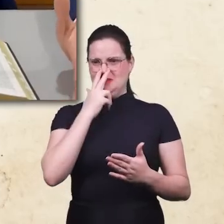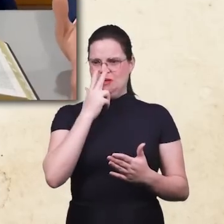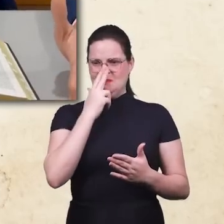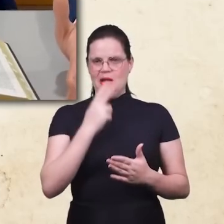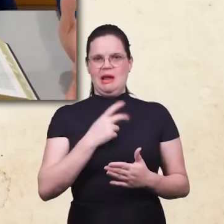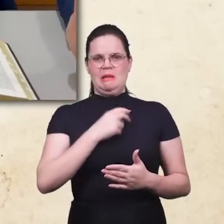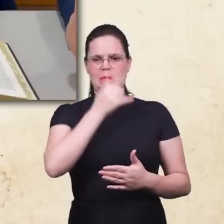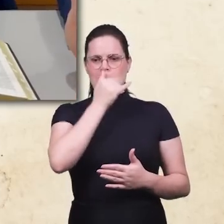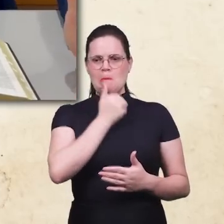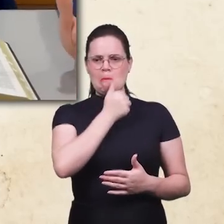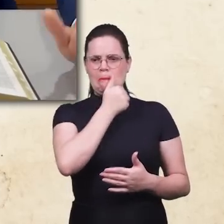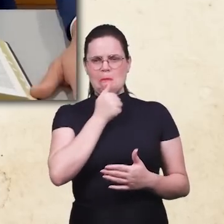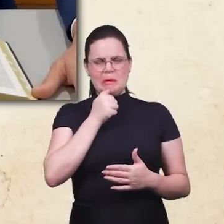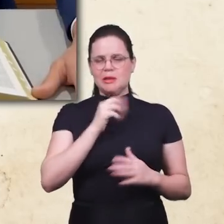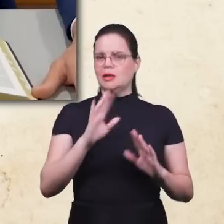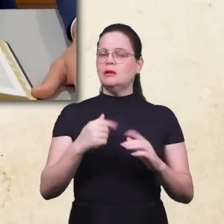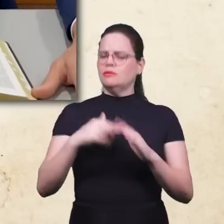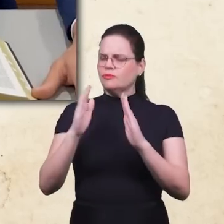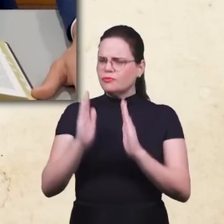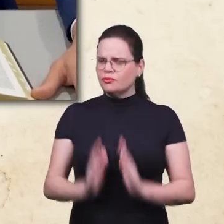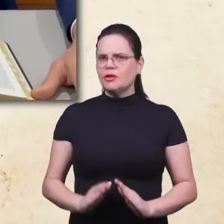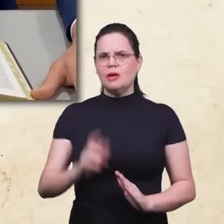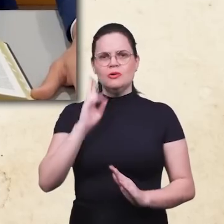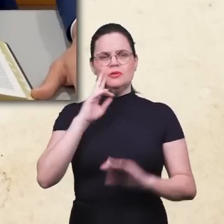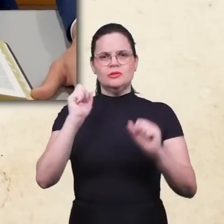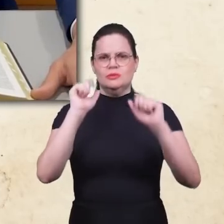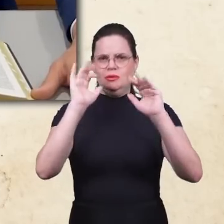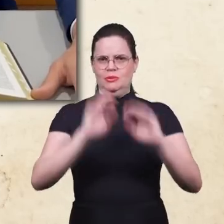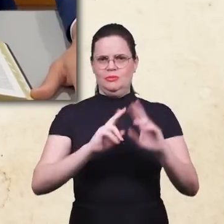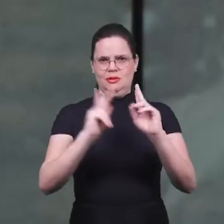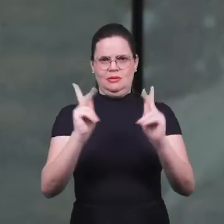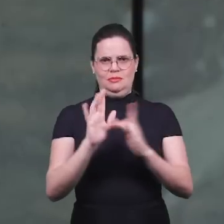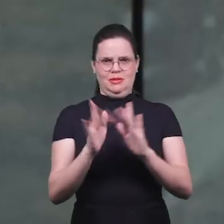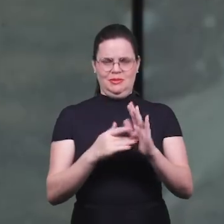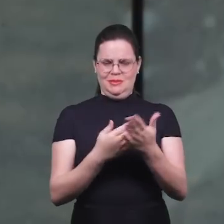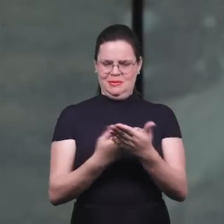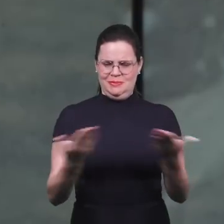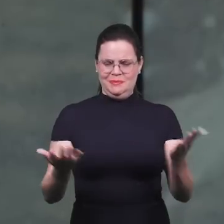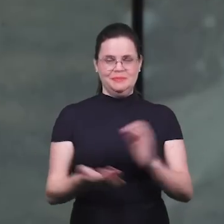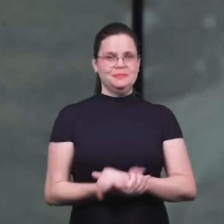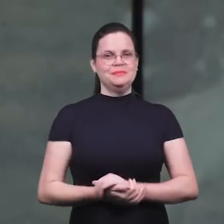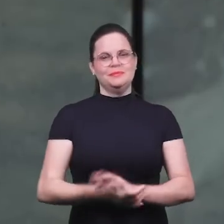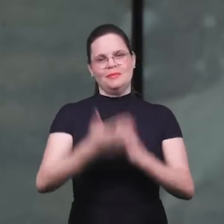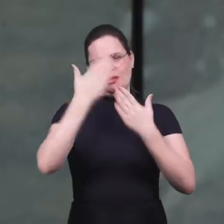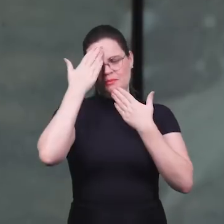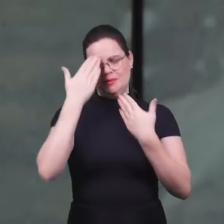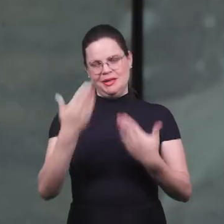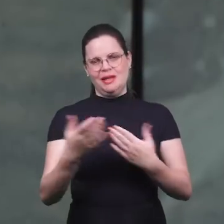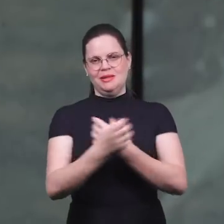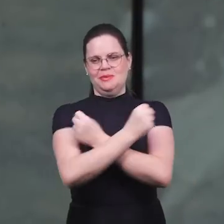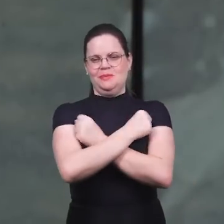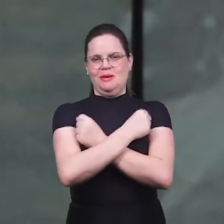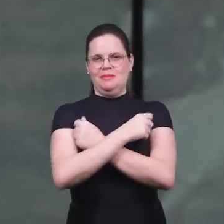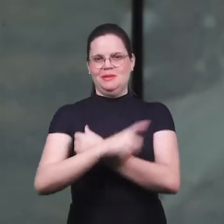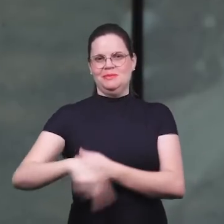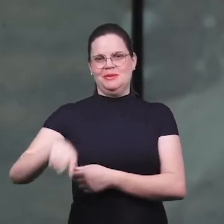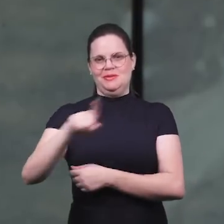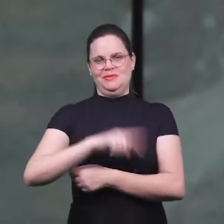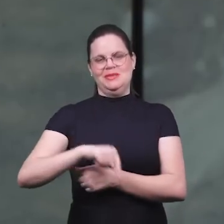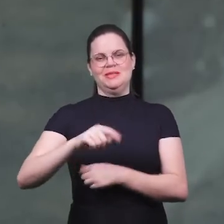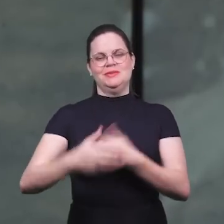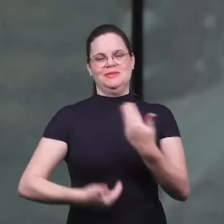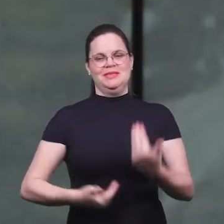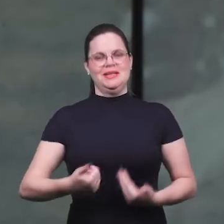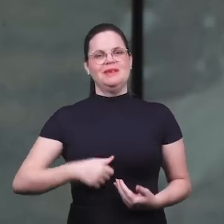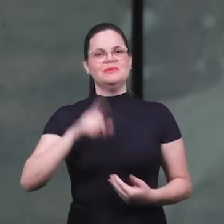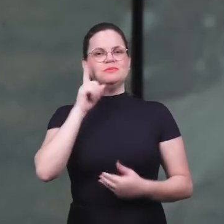ele, no muito, tem nos acrescentado. A todos a paz do Senhor. Obrigado, Ricardinho. Um abraço para os irmãos aí nos Estados Unidos. Um